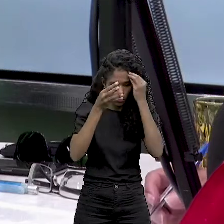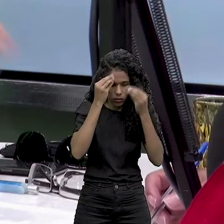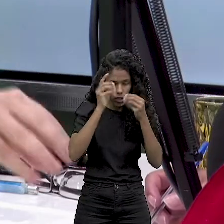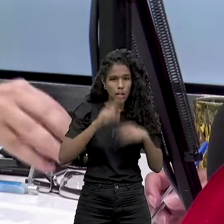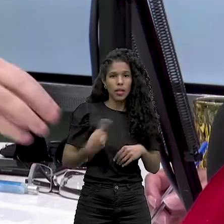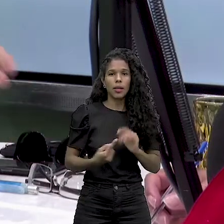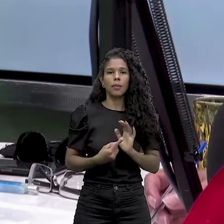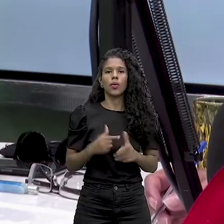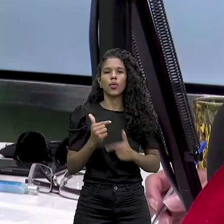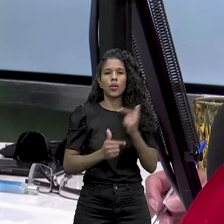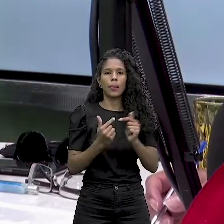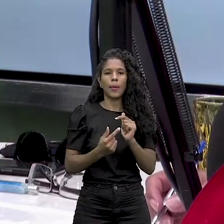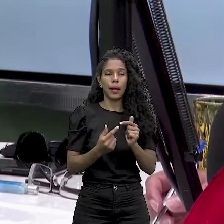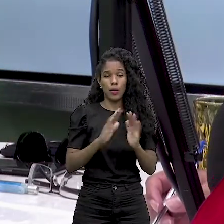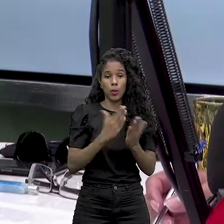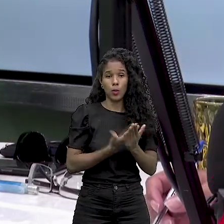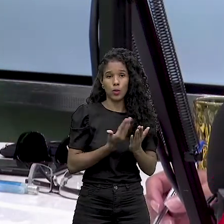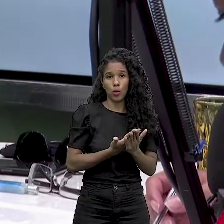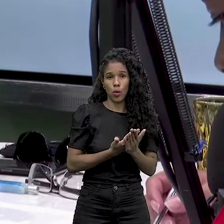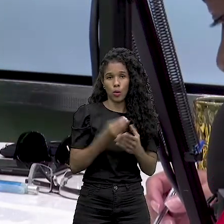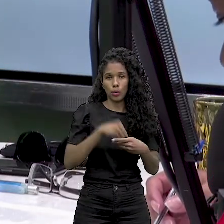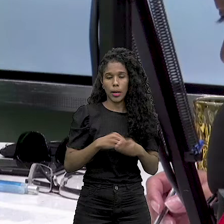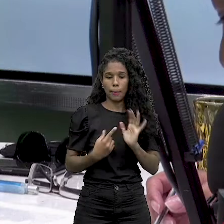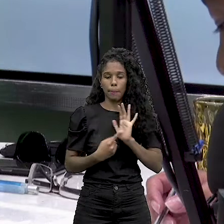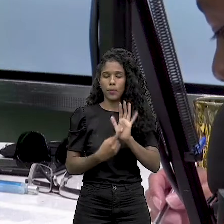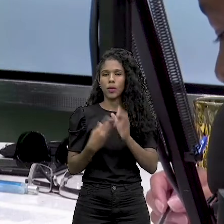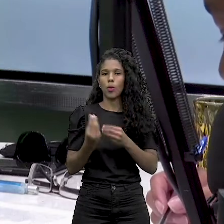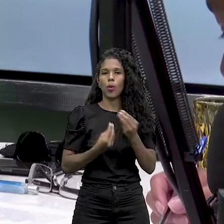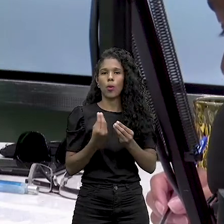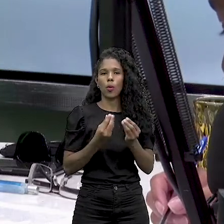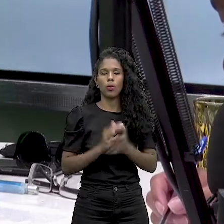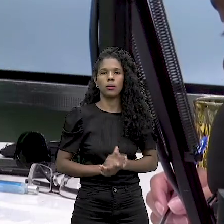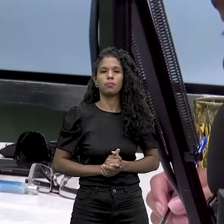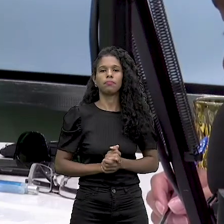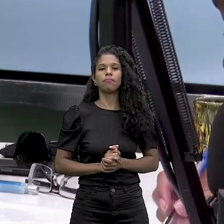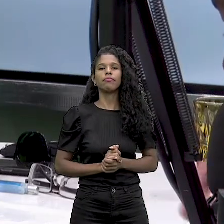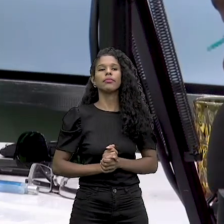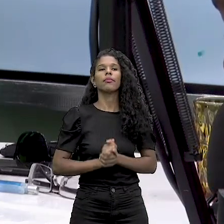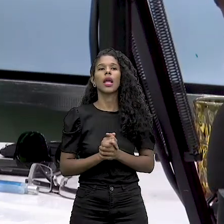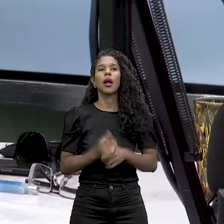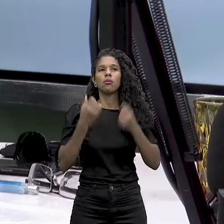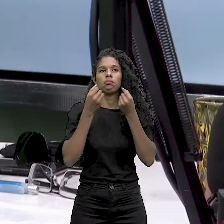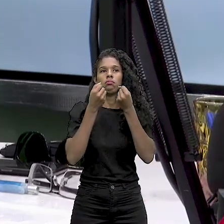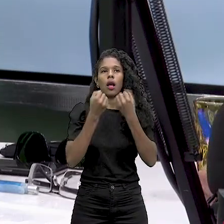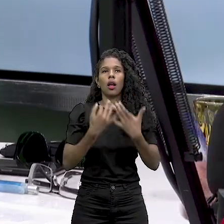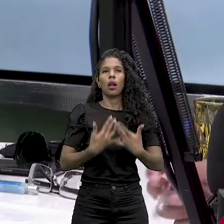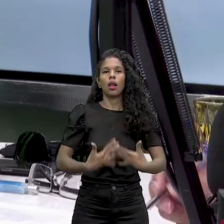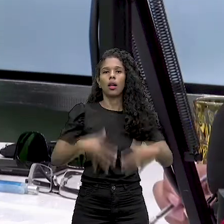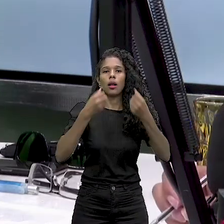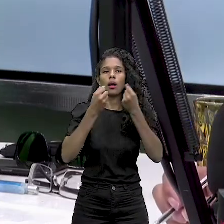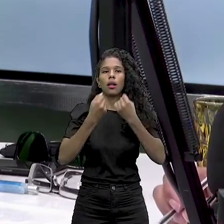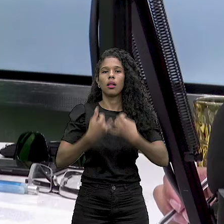ele pesquisa num site, daquele site ele vai para outro, vai para outro, e vai para outro, e vai para outro. Isso vai trazer